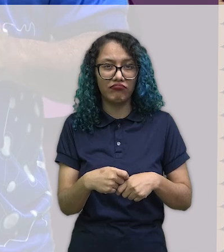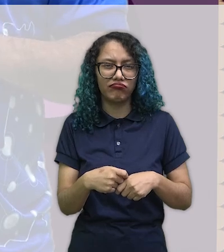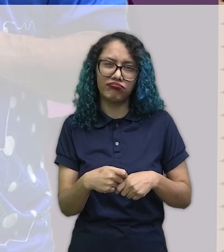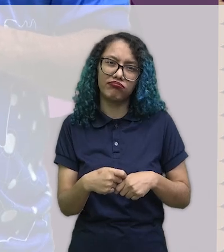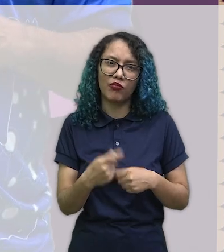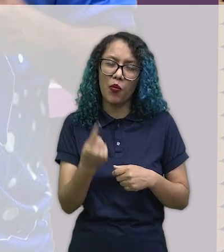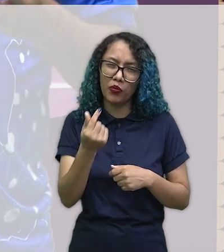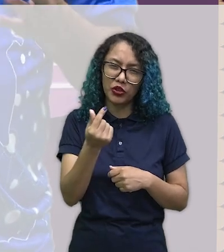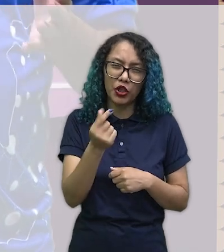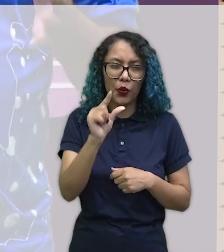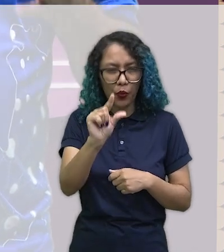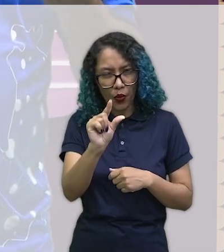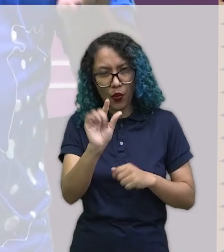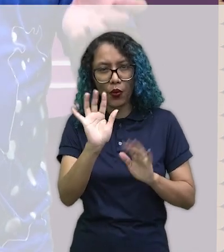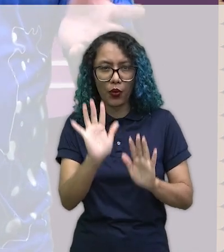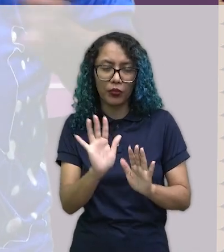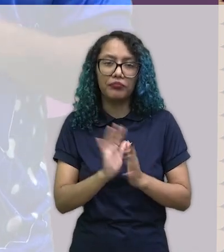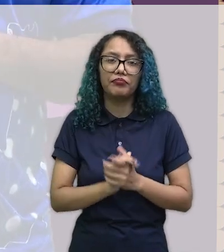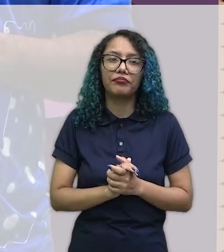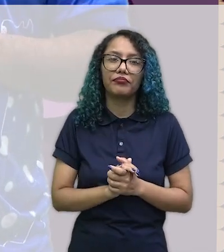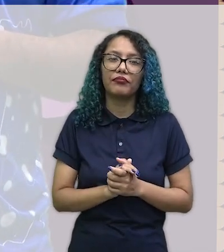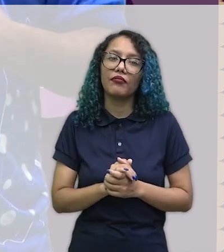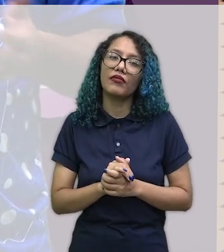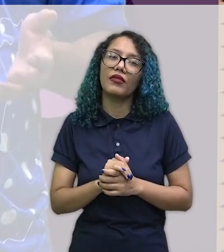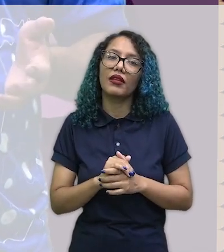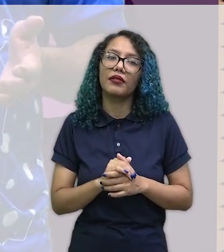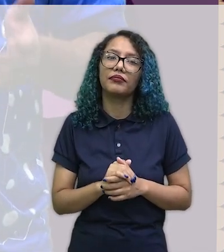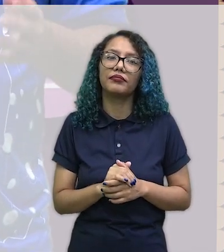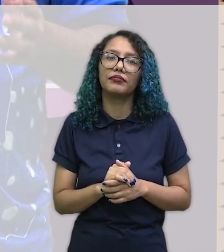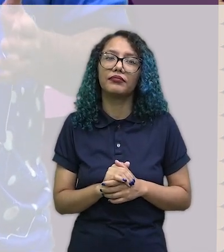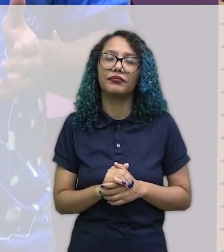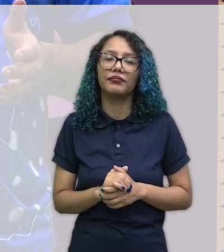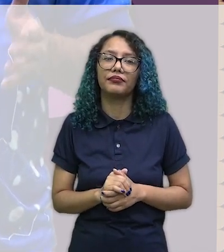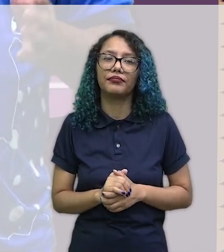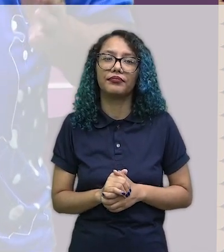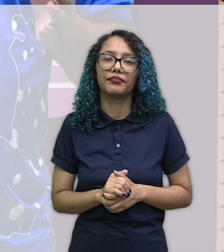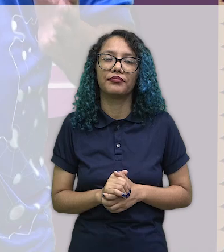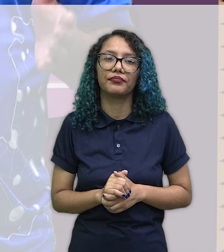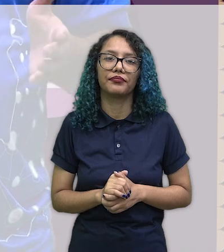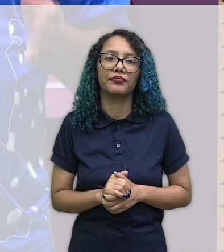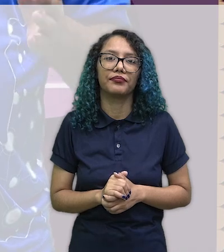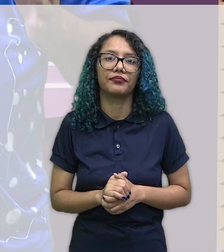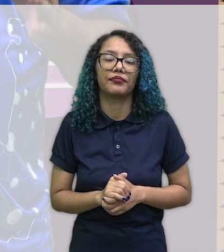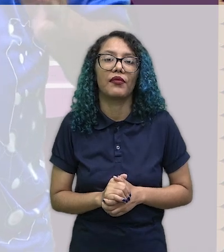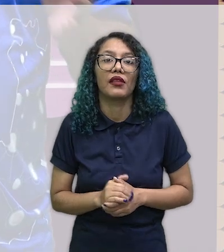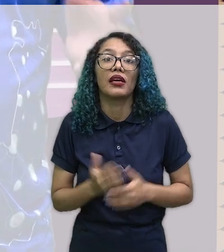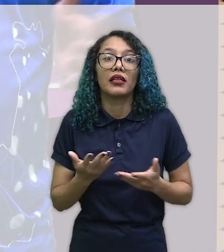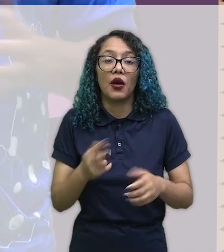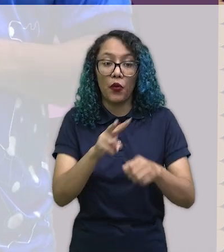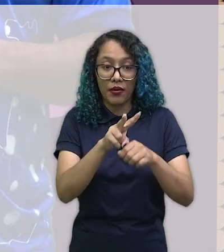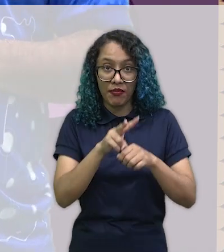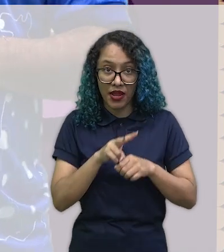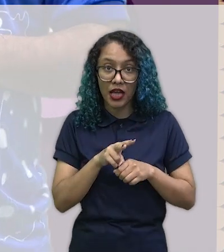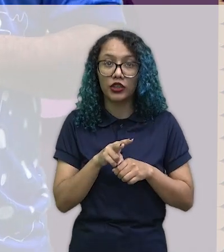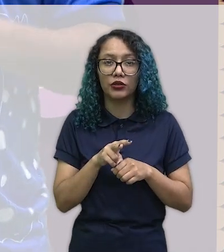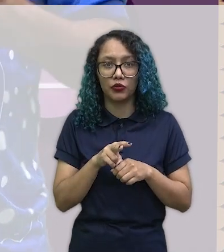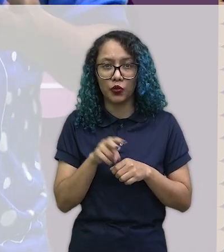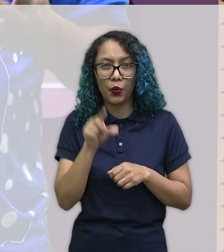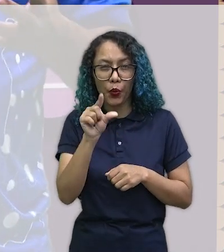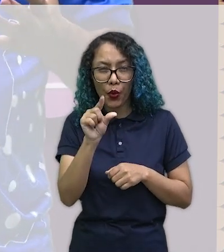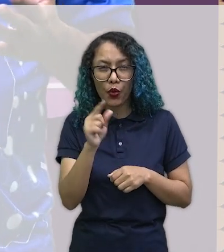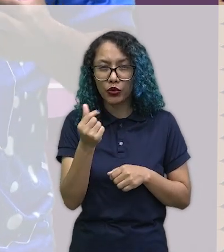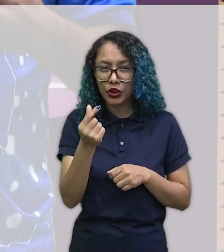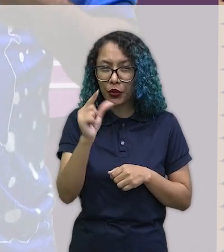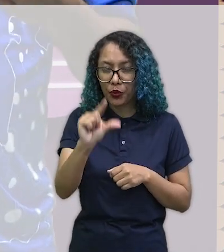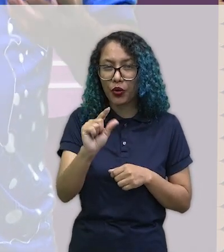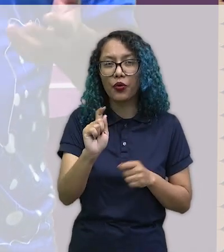pequeno, tá? Pequeno para o que você precisa fazer, logicamente. E aí, esse empréstimo desse valor pequeno, você